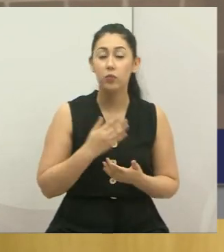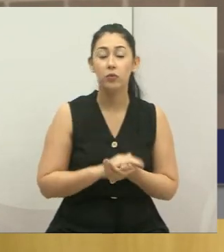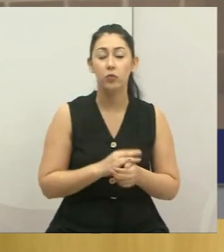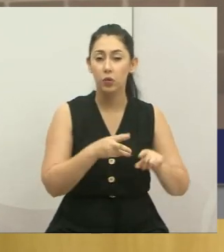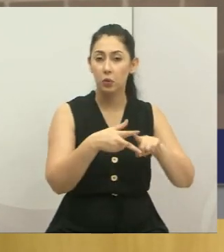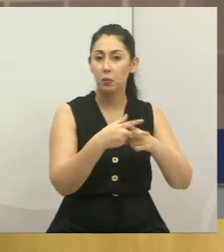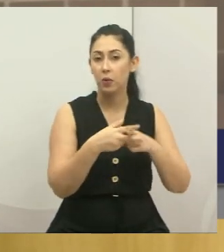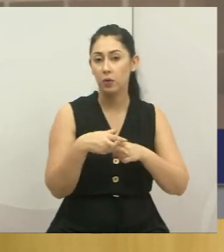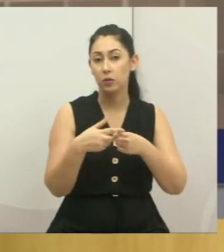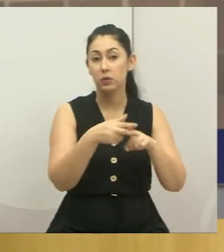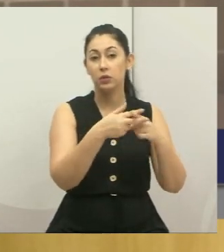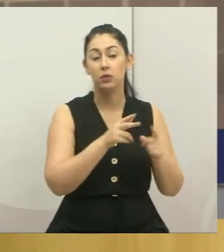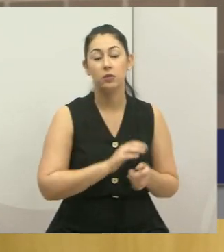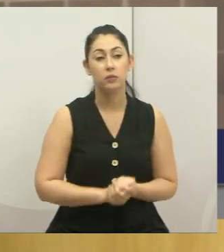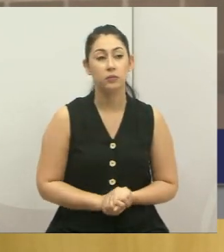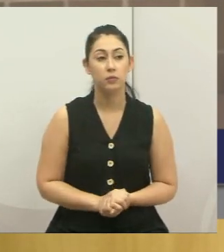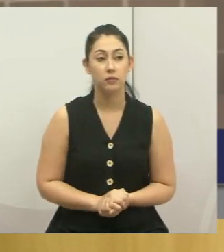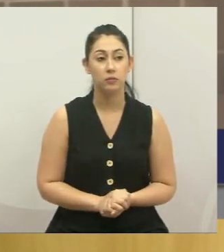vazamentos,